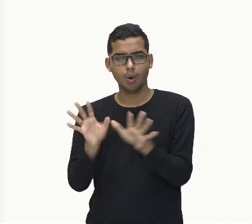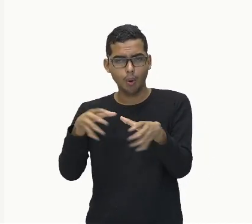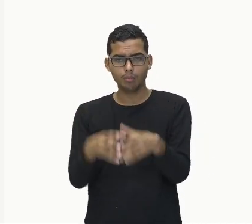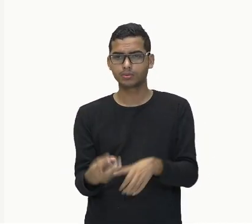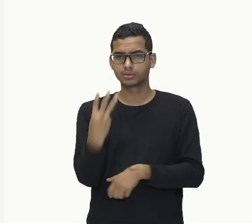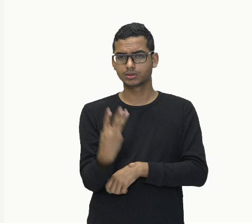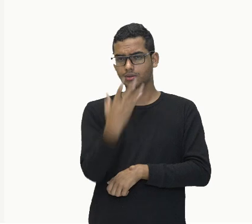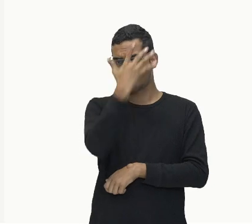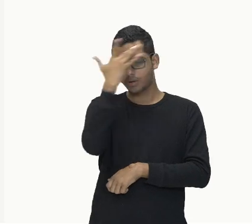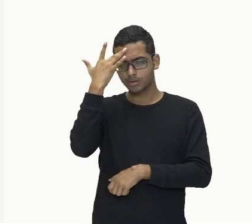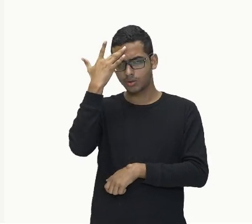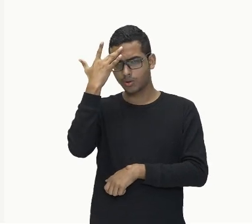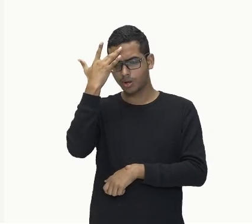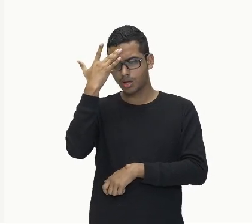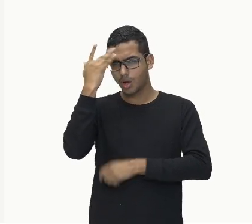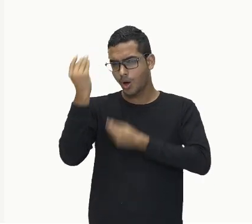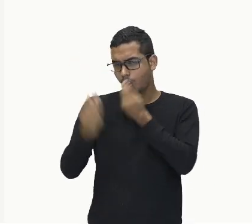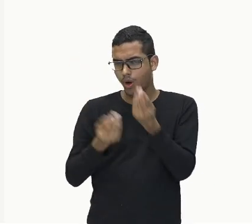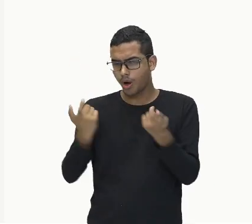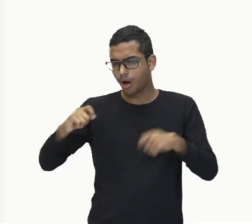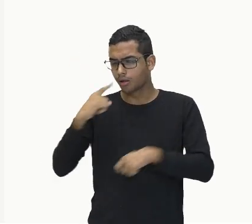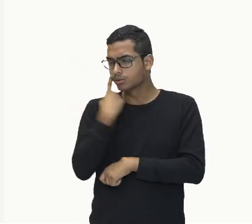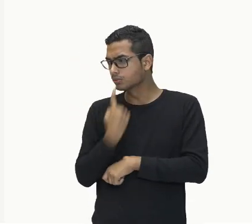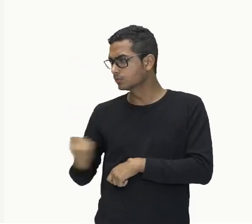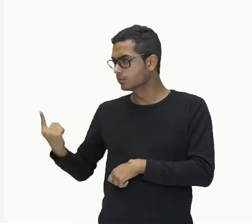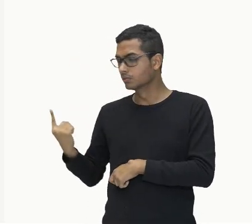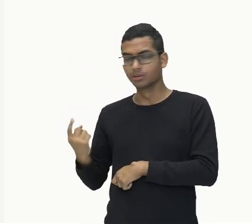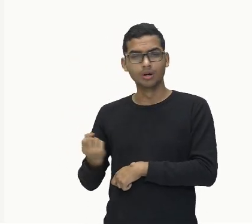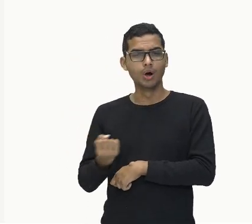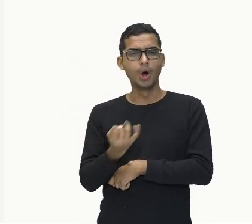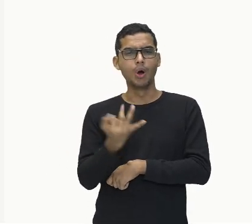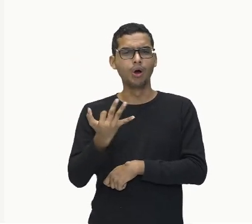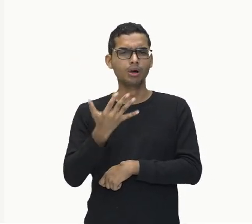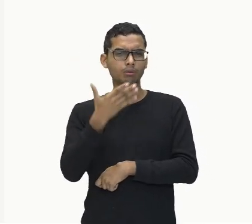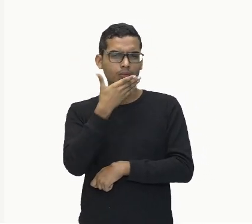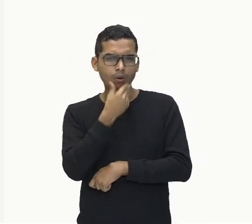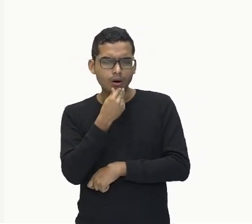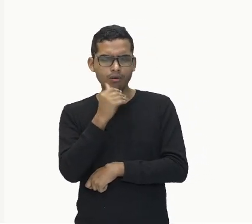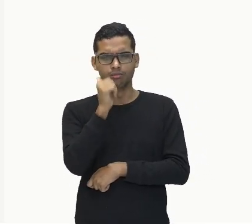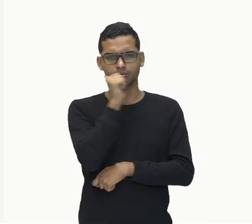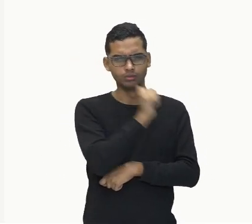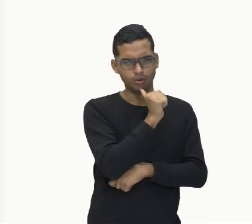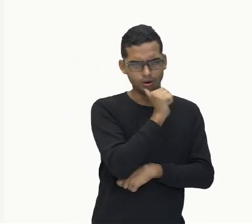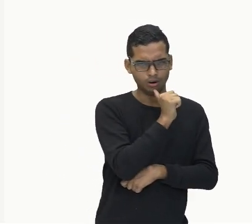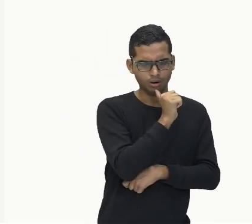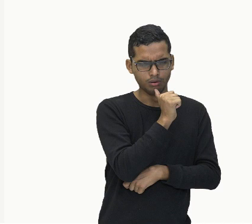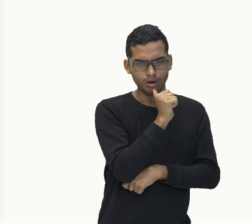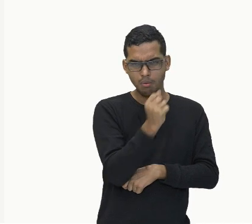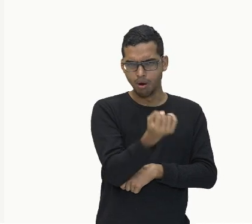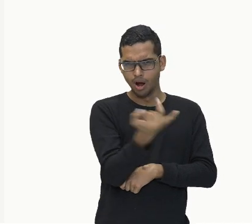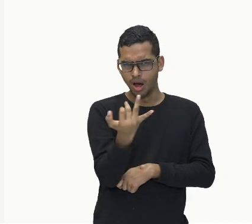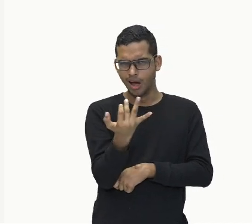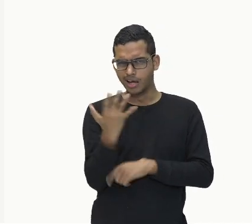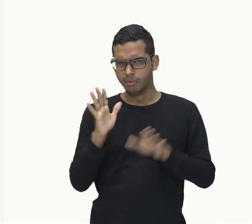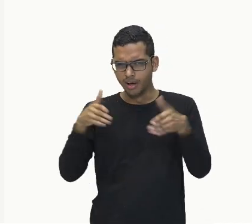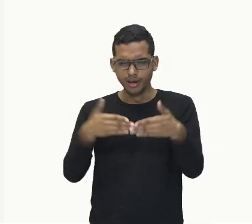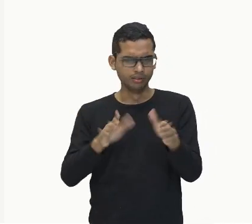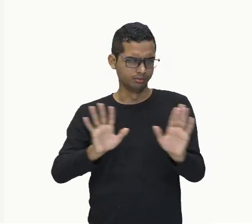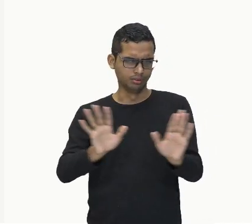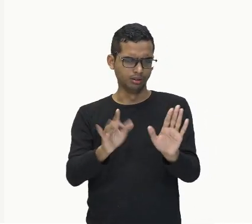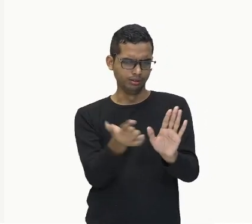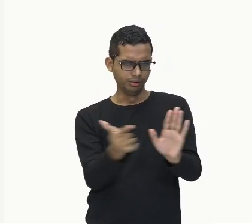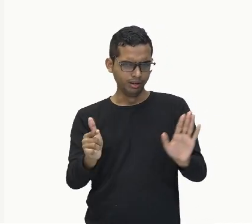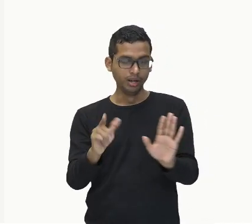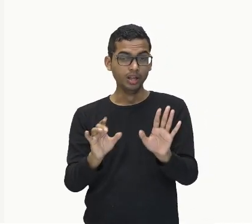só. Aqui não está especificando a quantidade de homens e de mulheres. Então, o que a gente vai fazer? A gente vai fazer a combinação